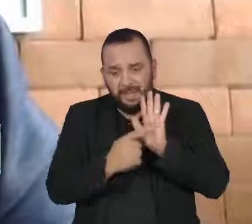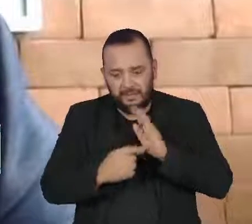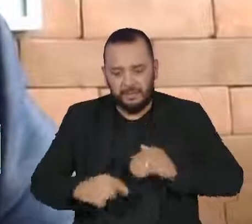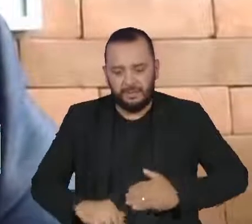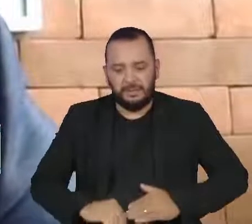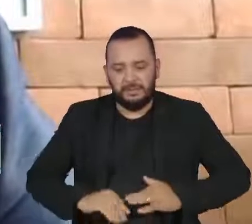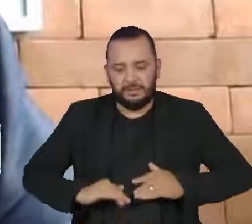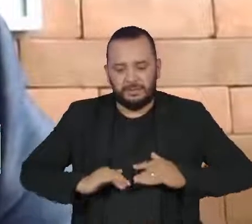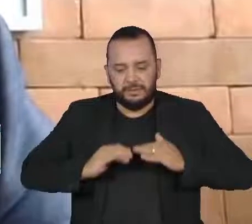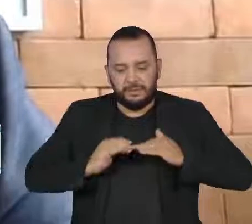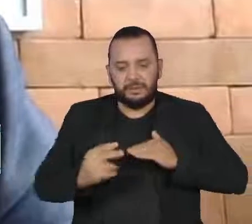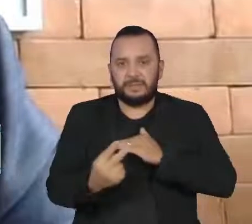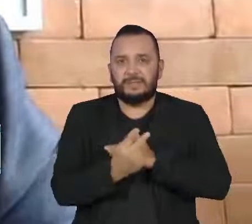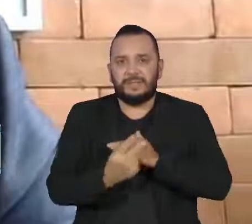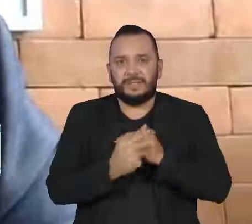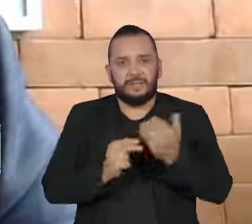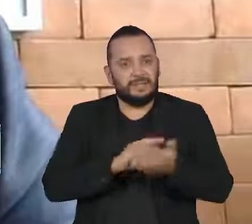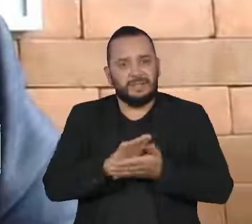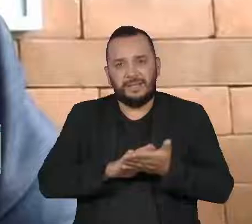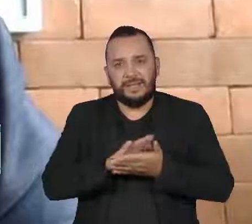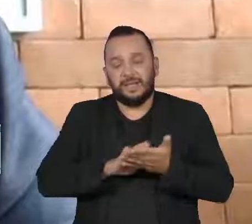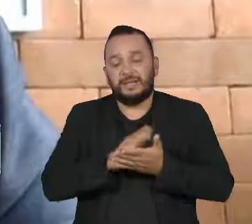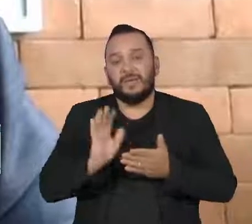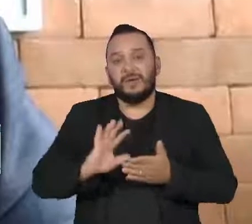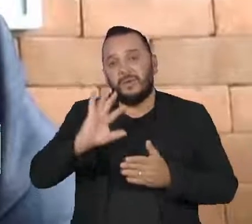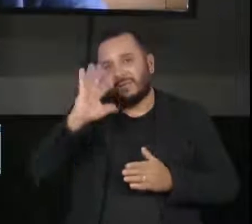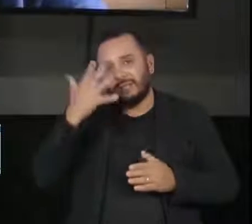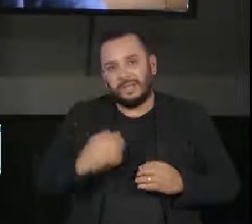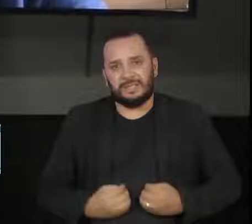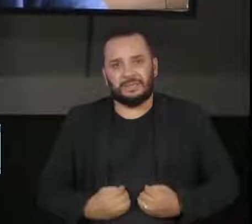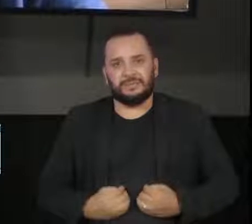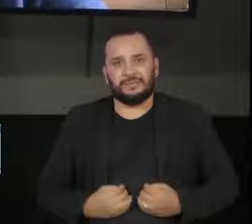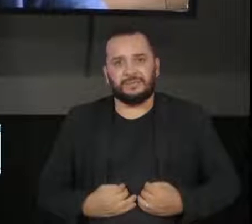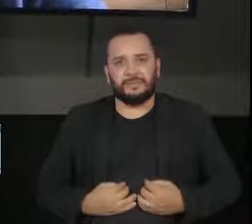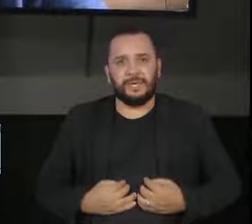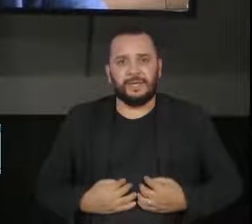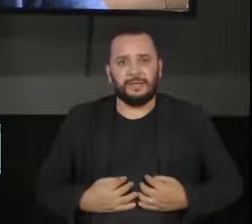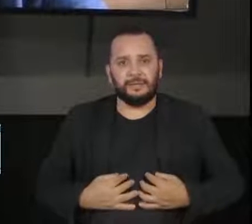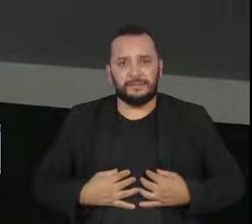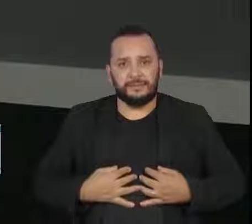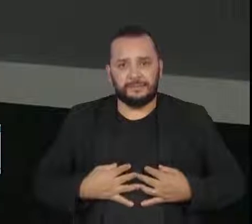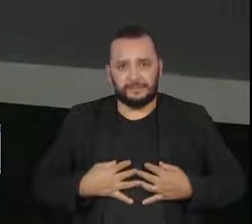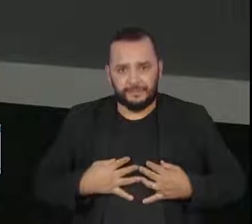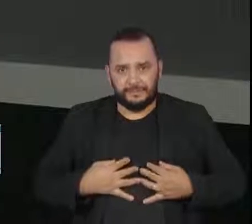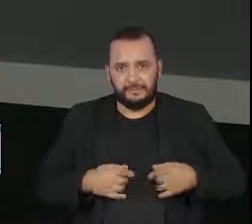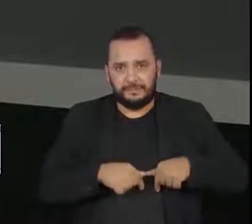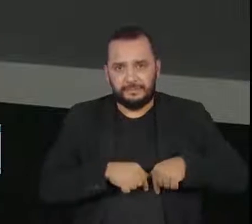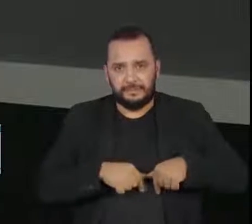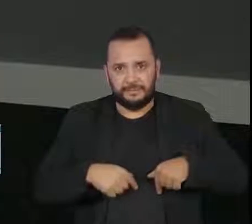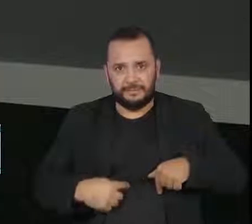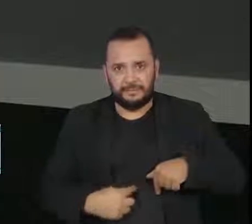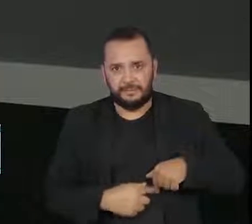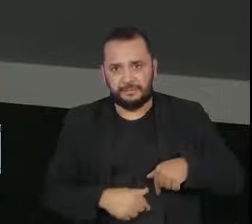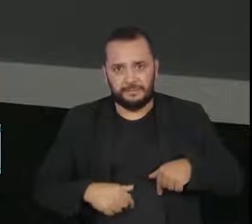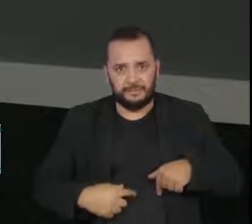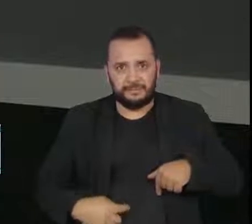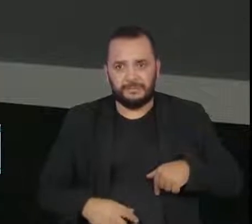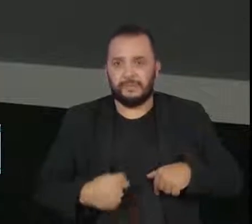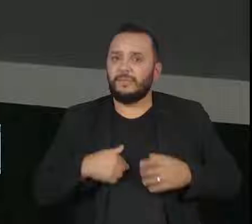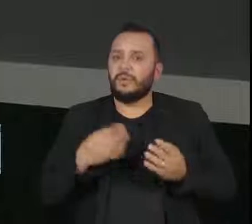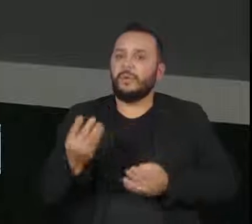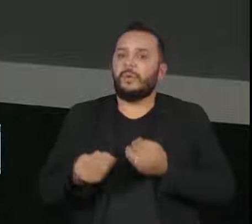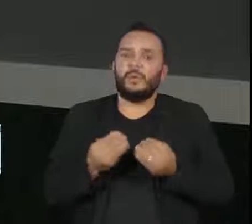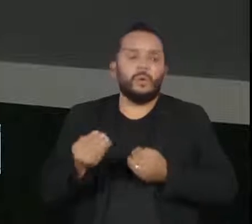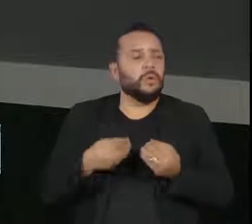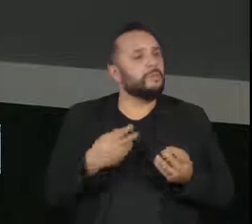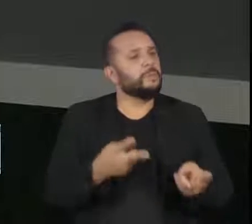gerar um processo inflamatório crônico no intestino. Basicamente isso. E aí, quais são os sintomas? Como perceber